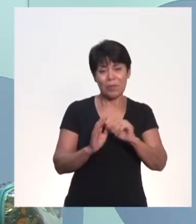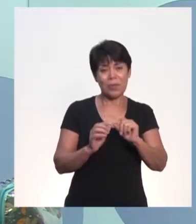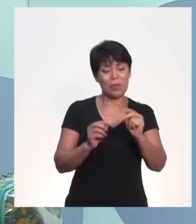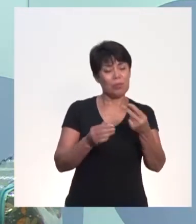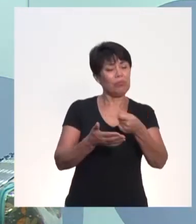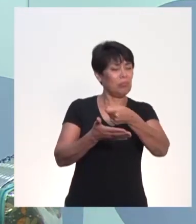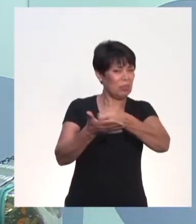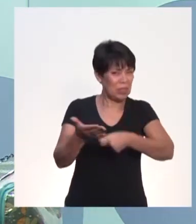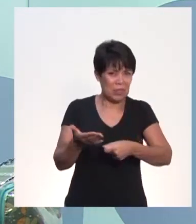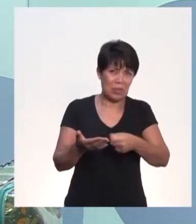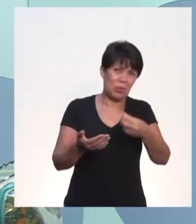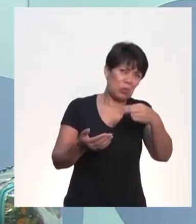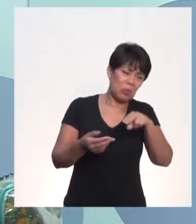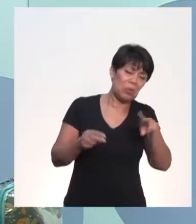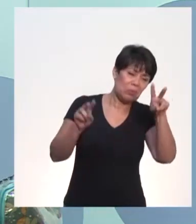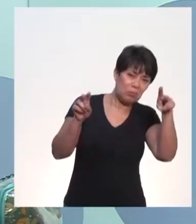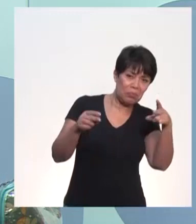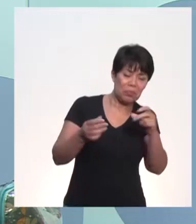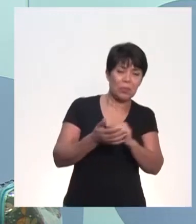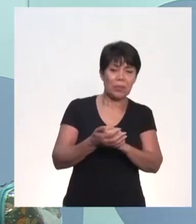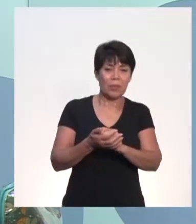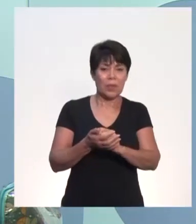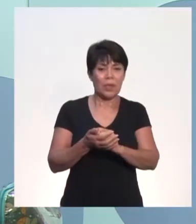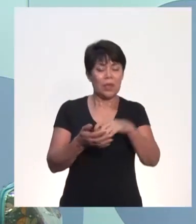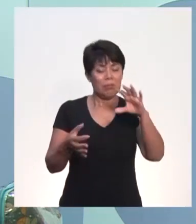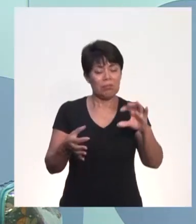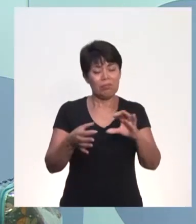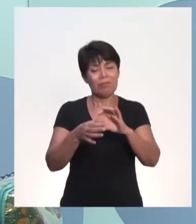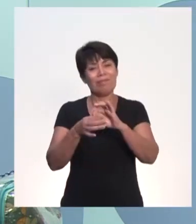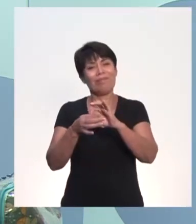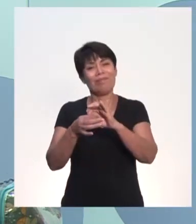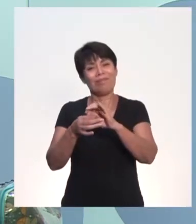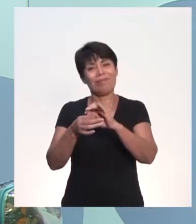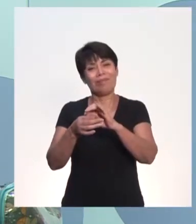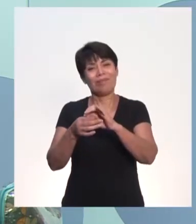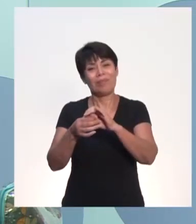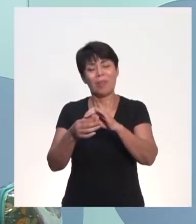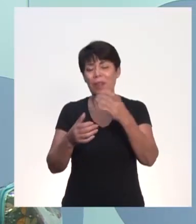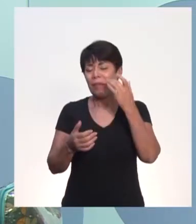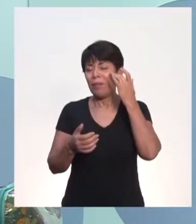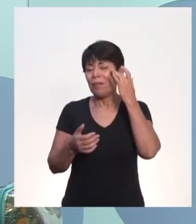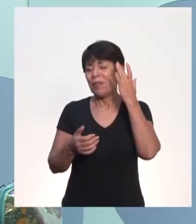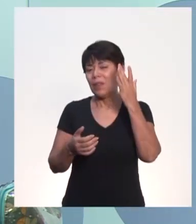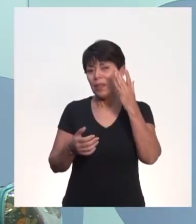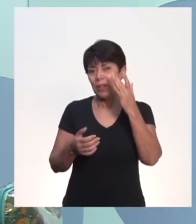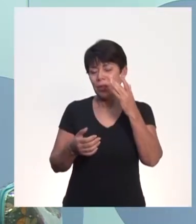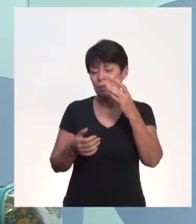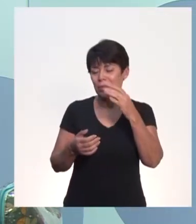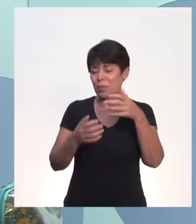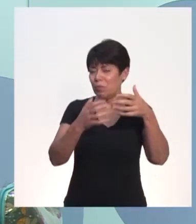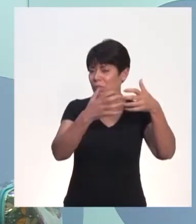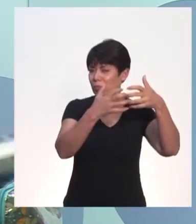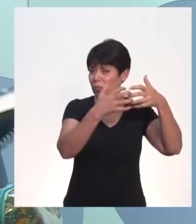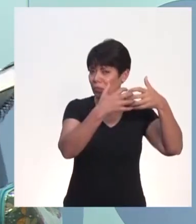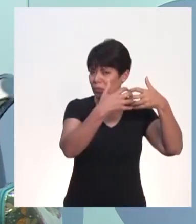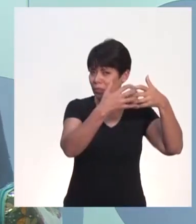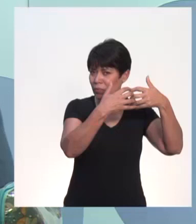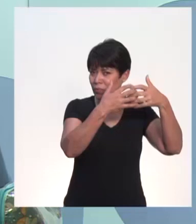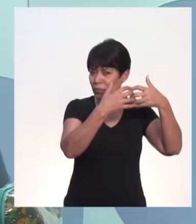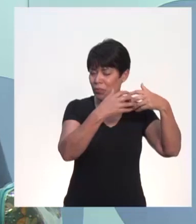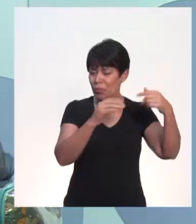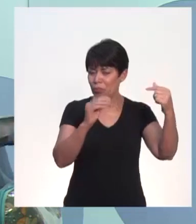texto, de um determinado assunto, e elencá-los, relacioná-los, para ficar mais fácil para o nosso cérebro fazer essas